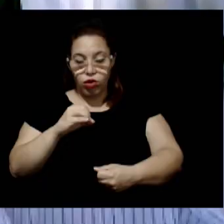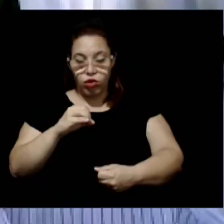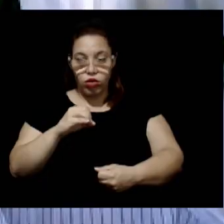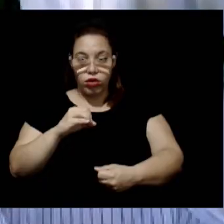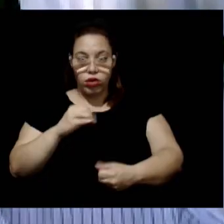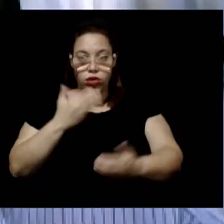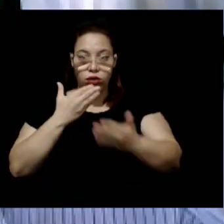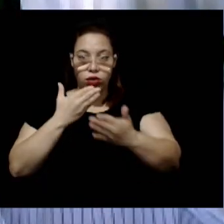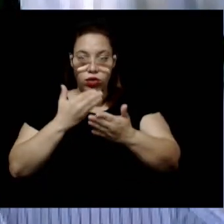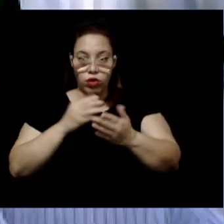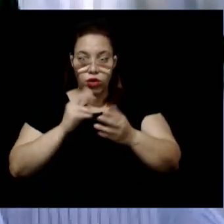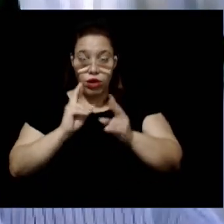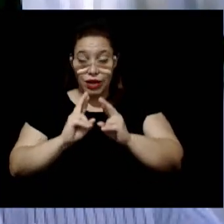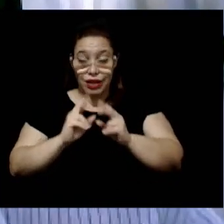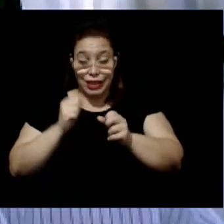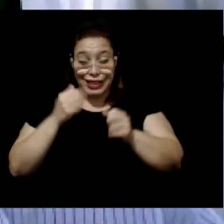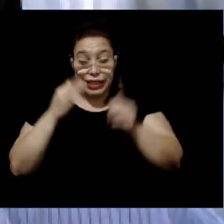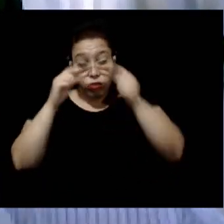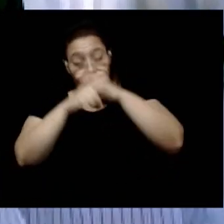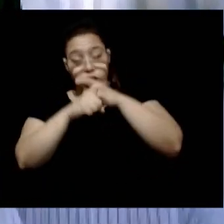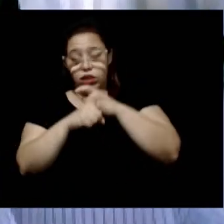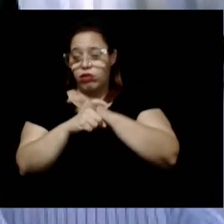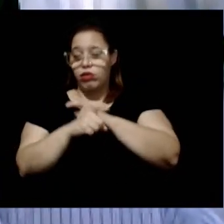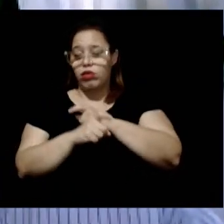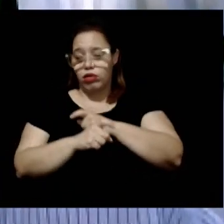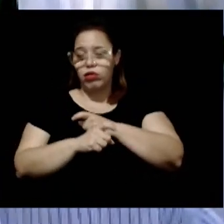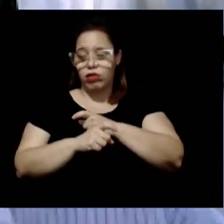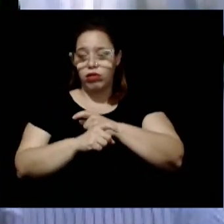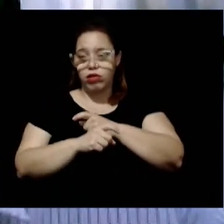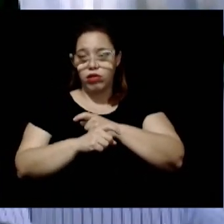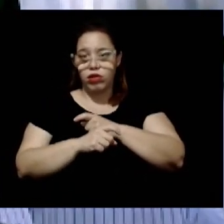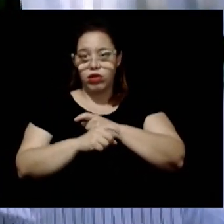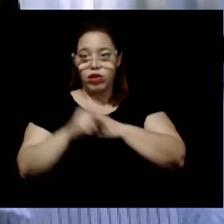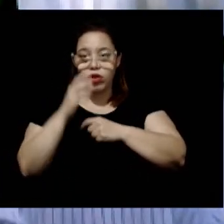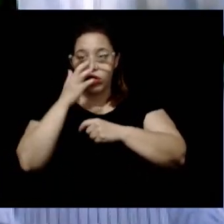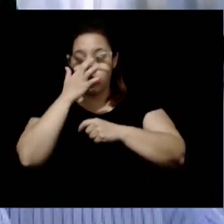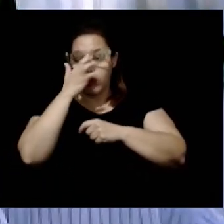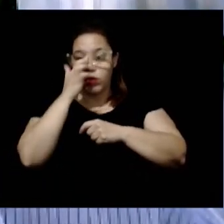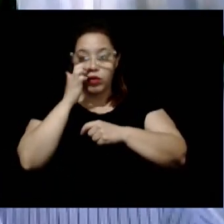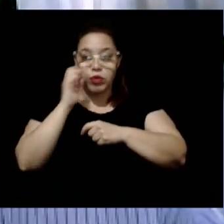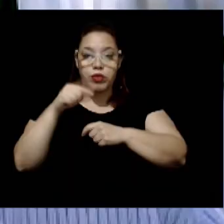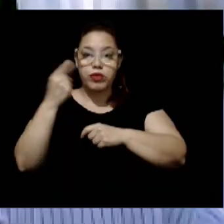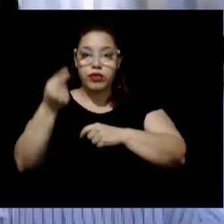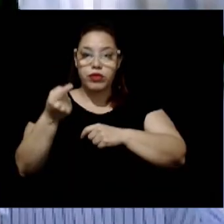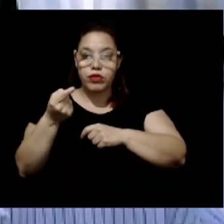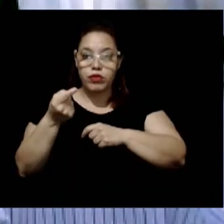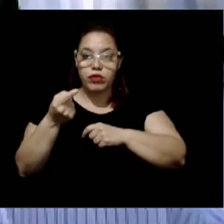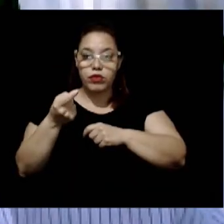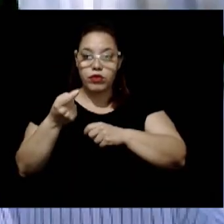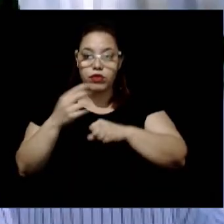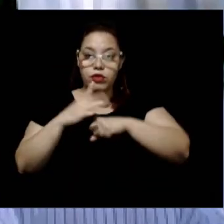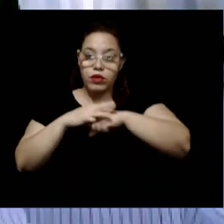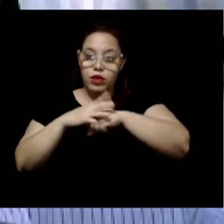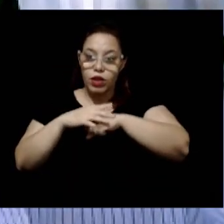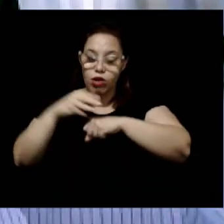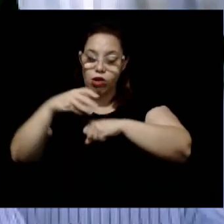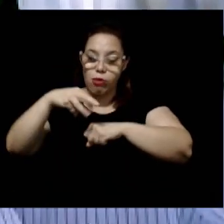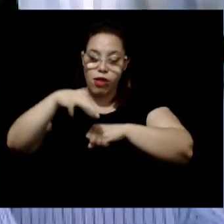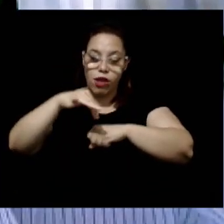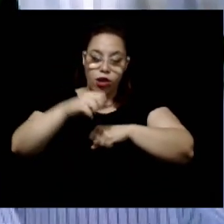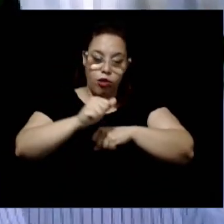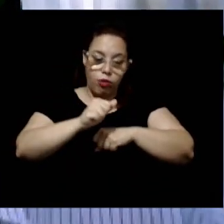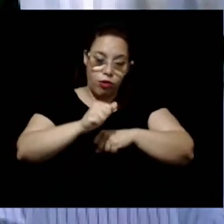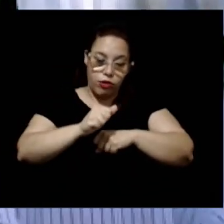o processo. Isso é um aspecto. Outro aspecto, tem pessoas que têm doenças metabólicas que predispõem a depósito